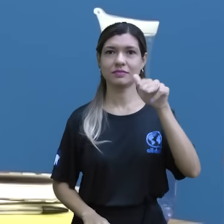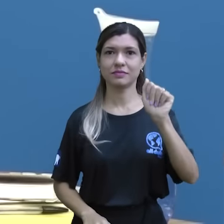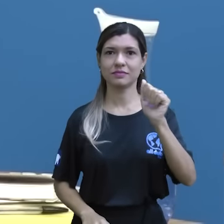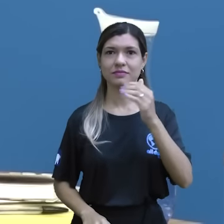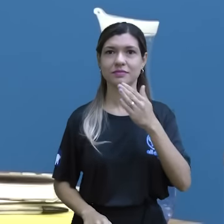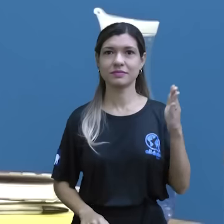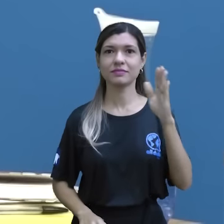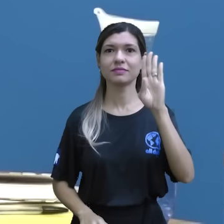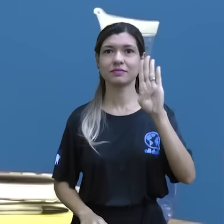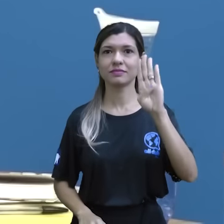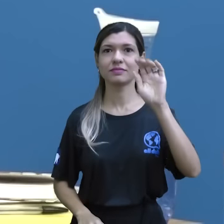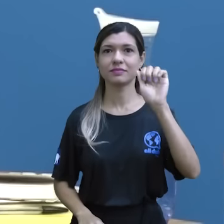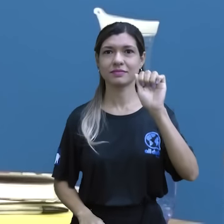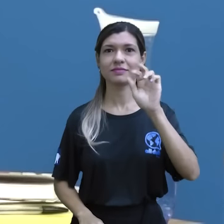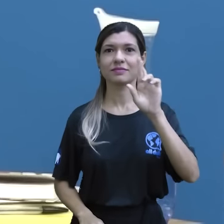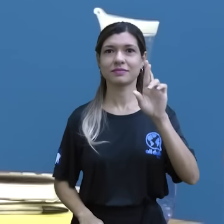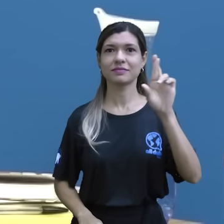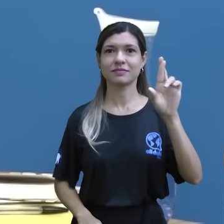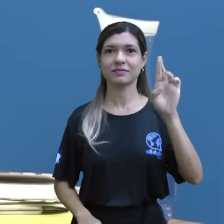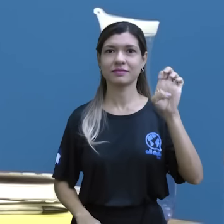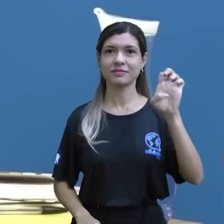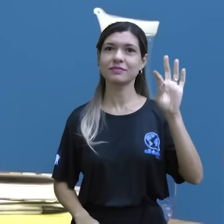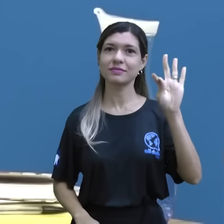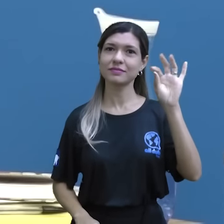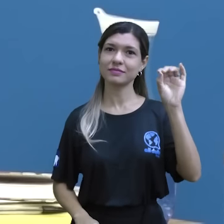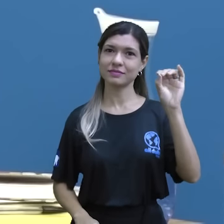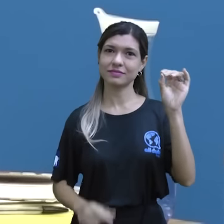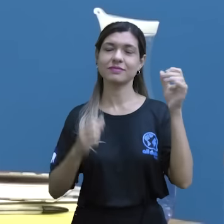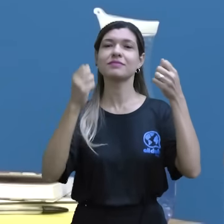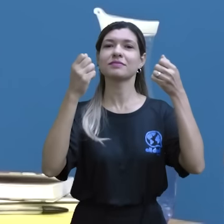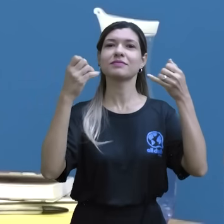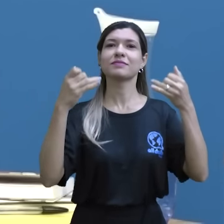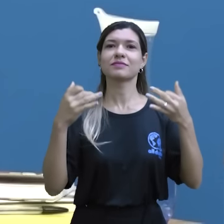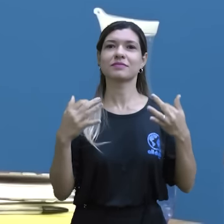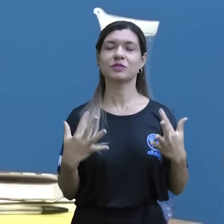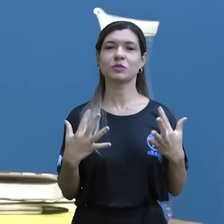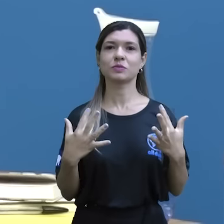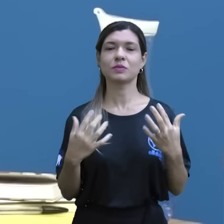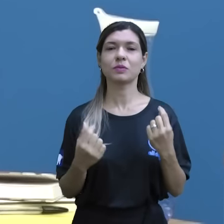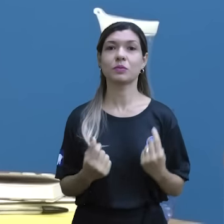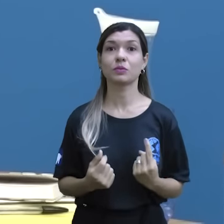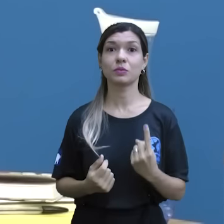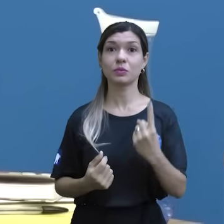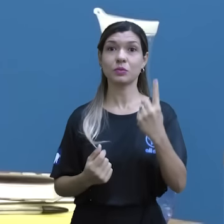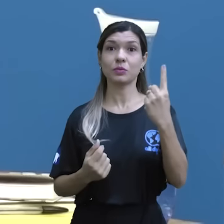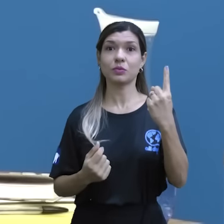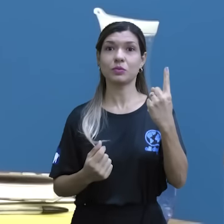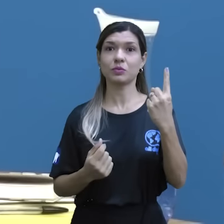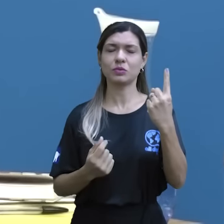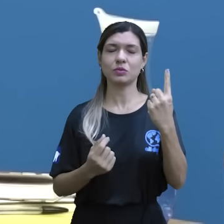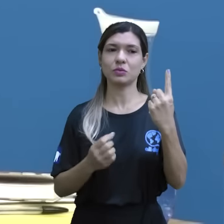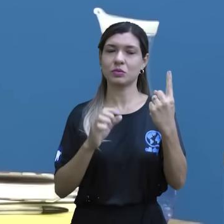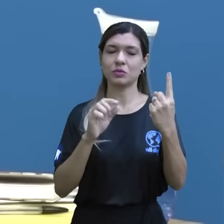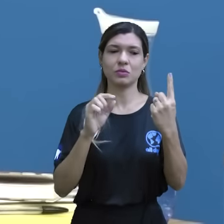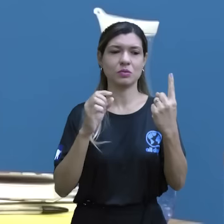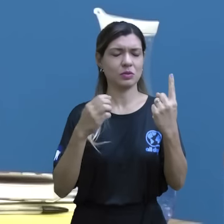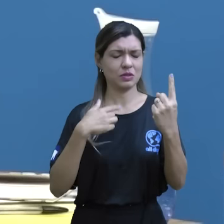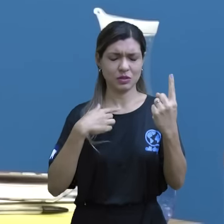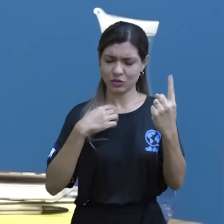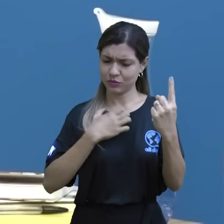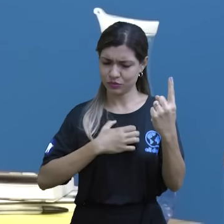a única crítica que o aborrecia era o silêncio. Que maravilha, né? Depois ele tem as razões